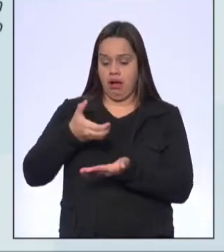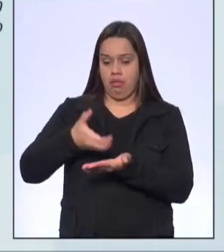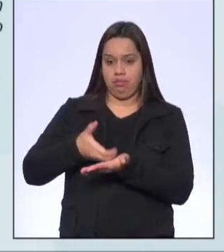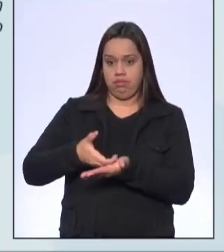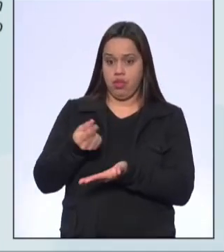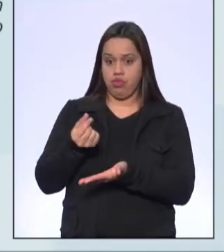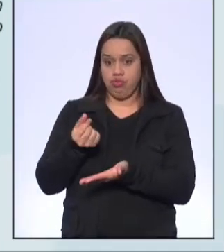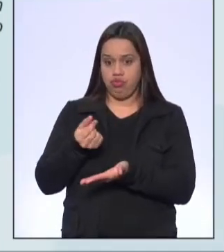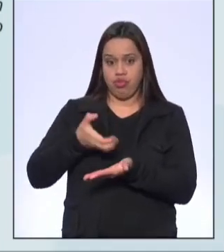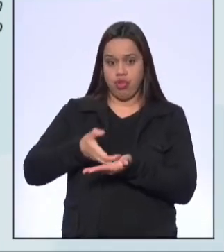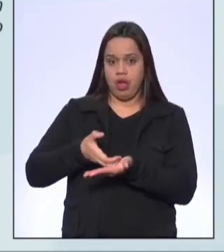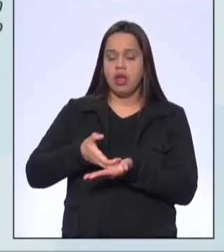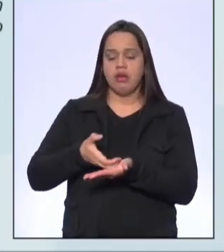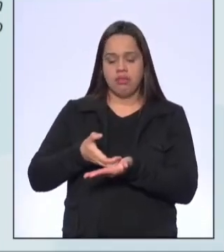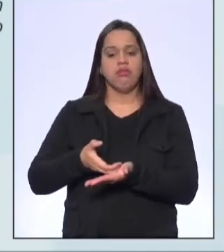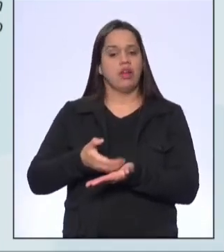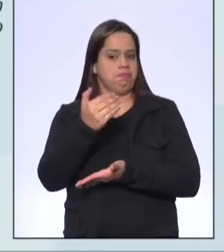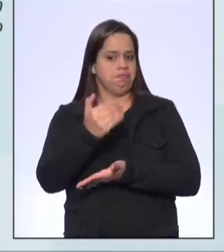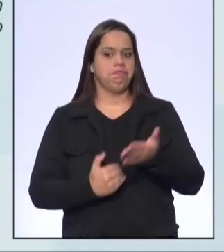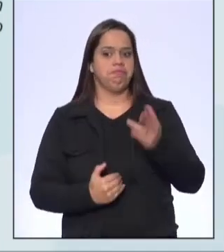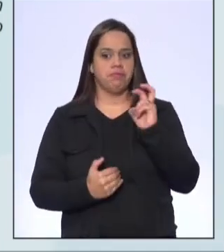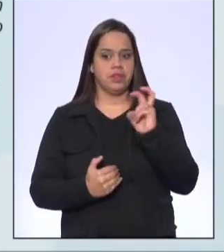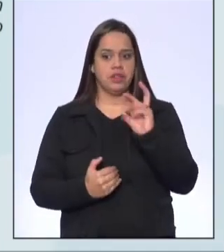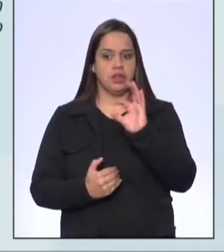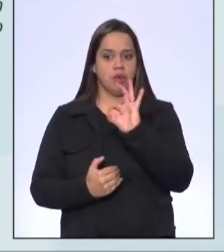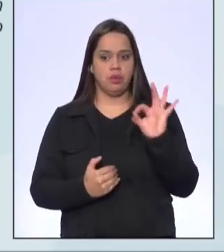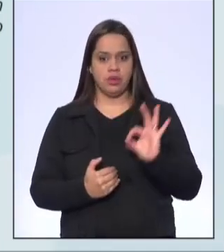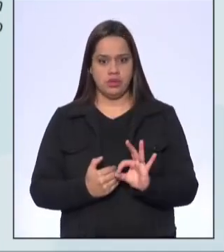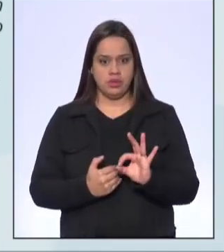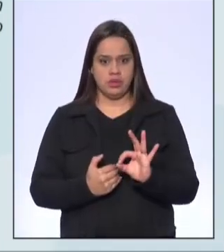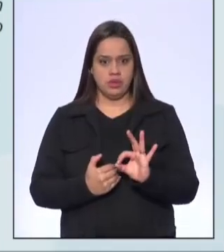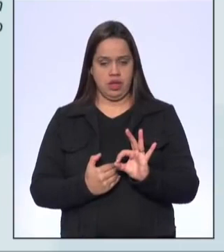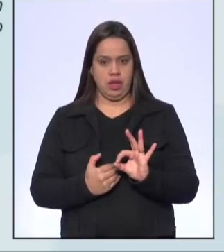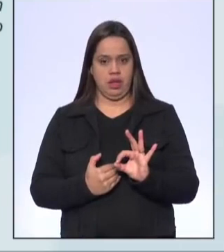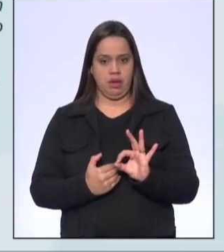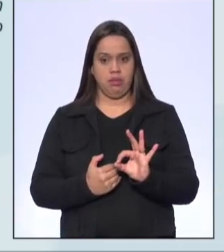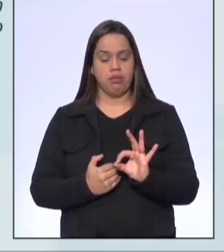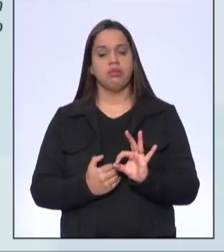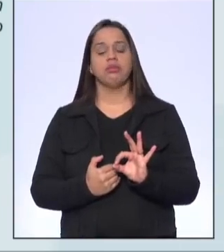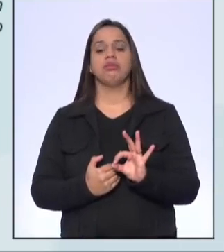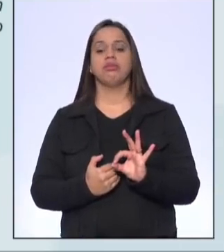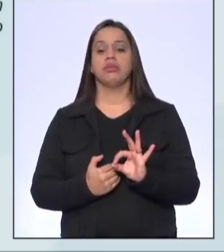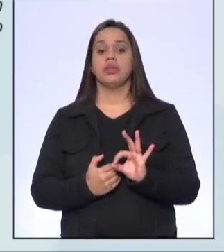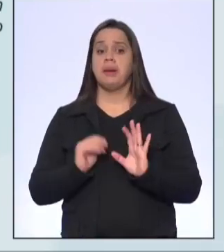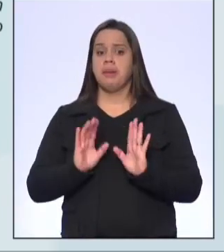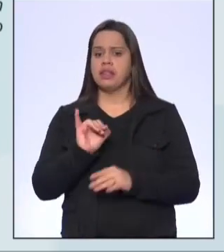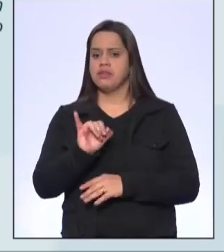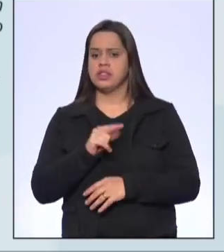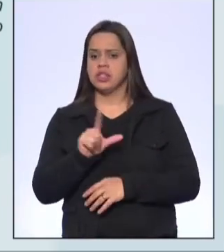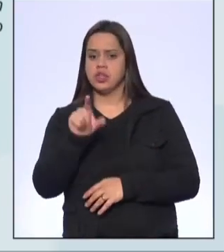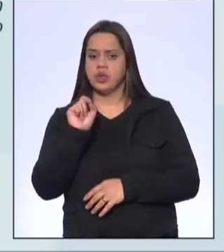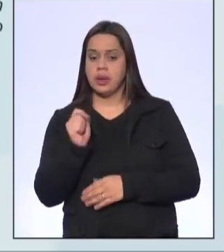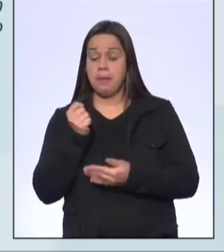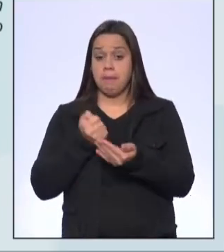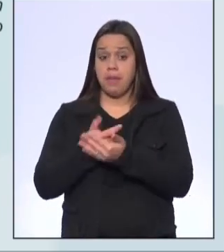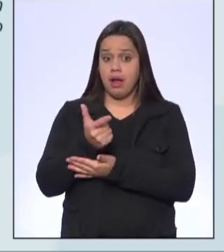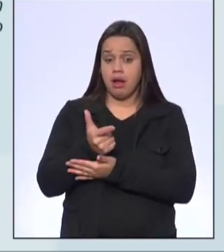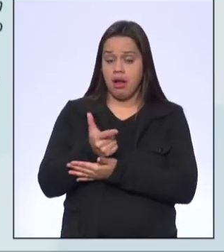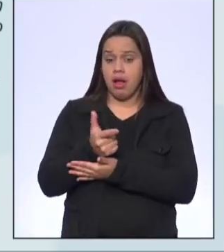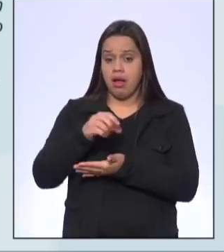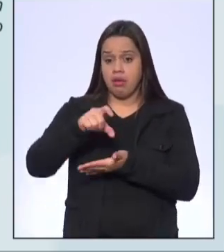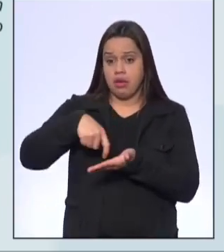dinheiro, daremos um desconto de 5% sobre o valor total da compra. Agora, se optar pelo pagamento em